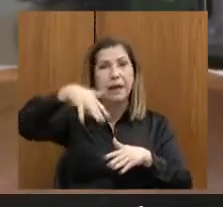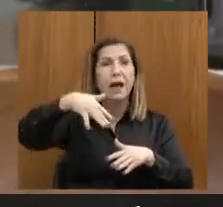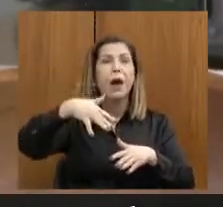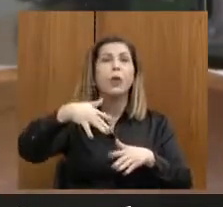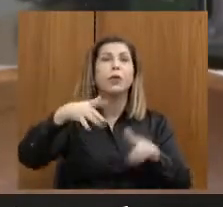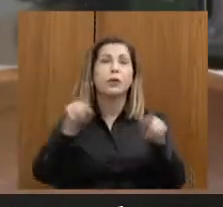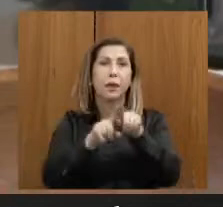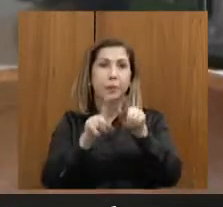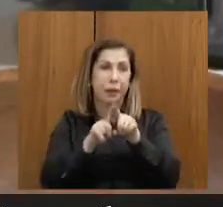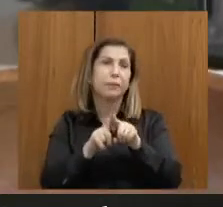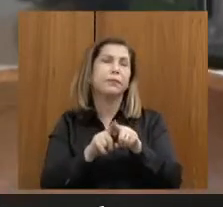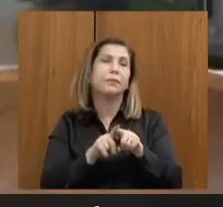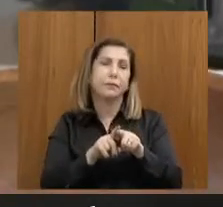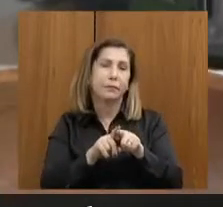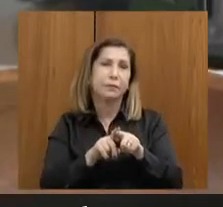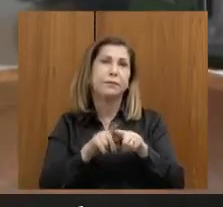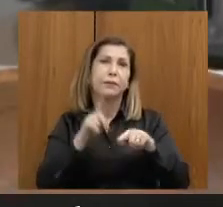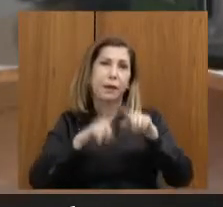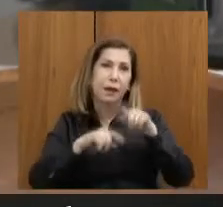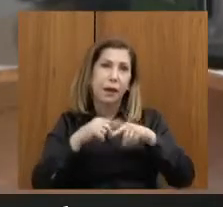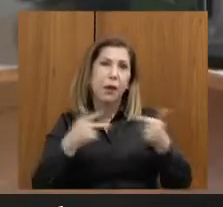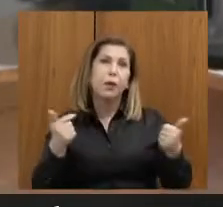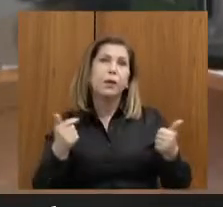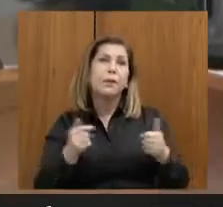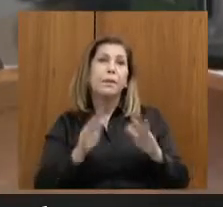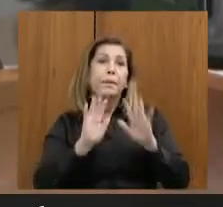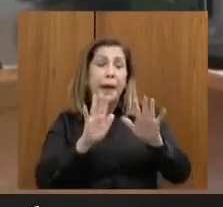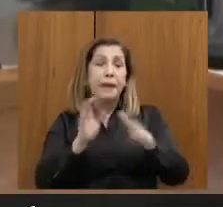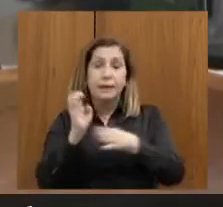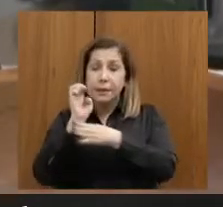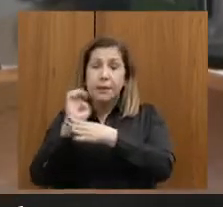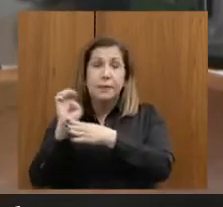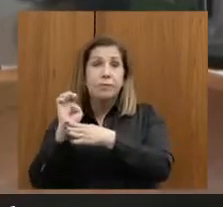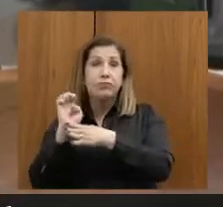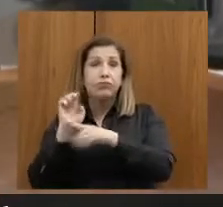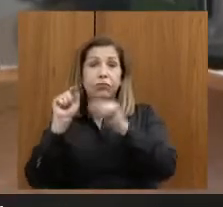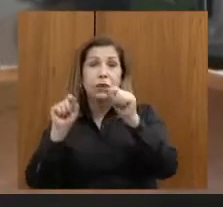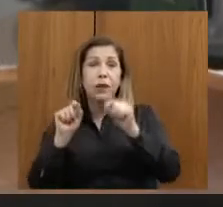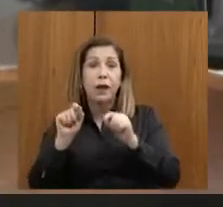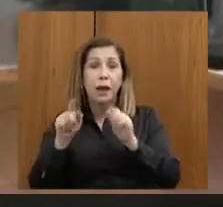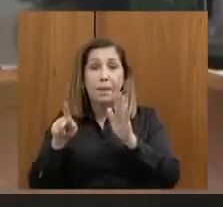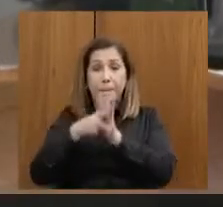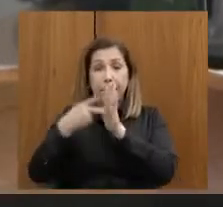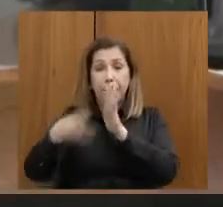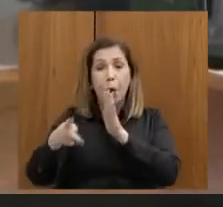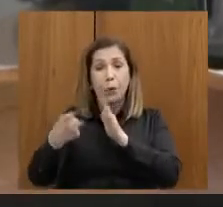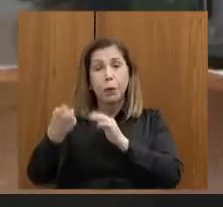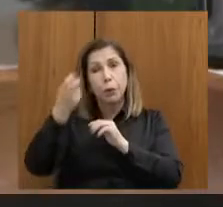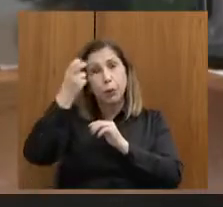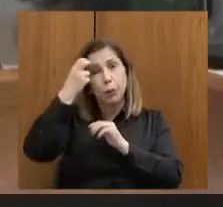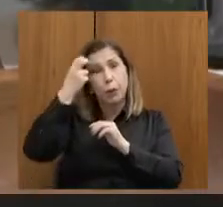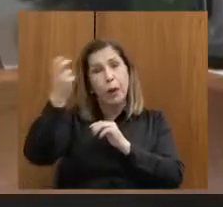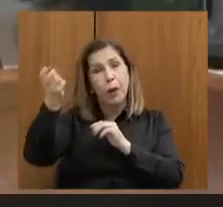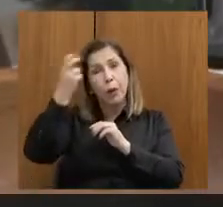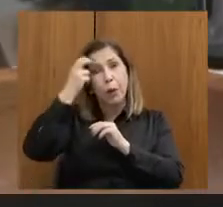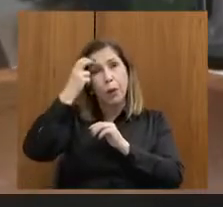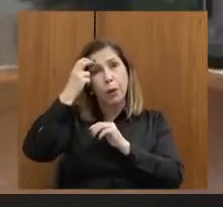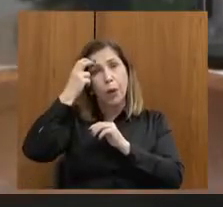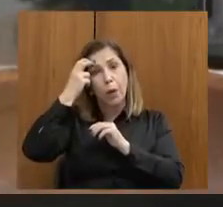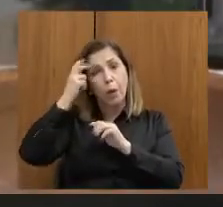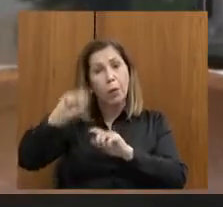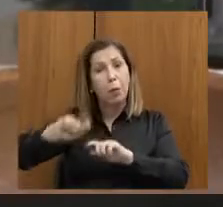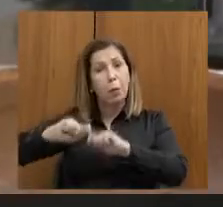também agora seu estado acha que que é patrimônio cultural para ele é uma coisa que